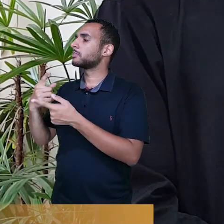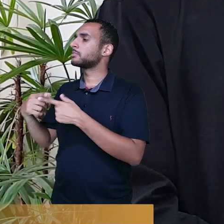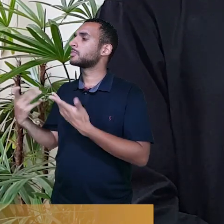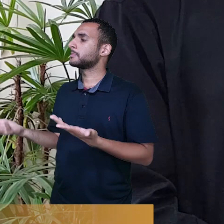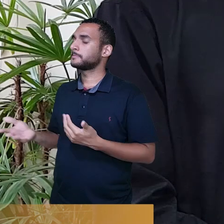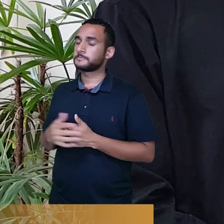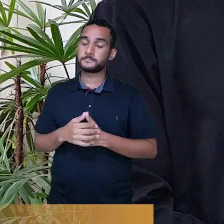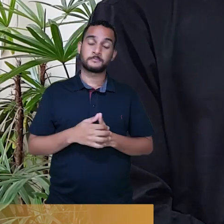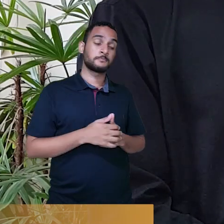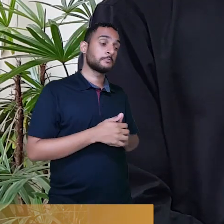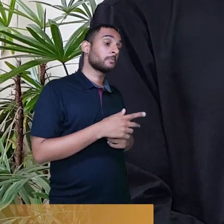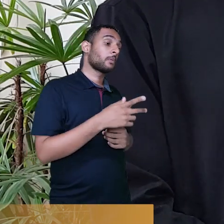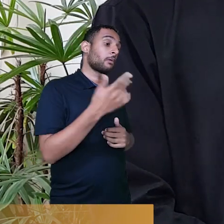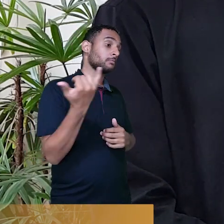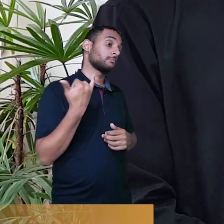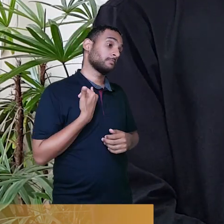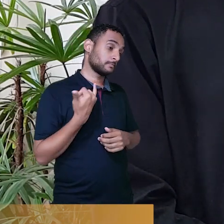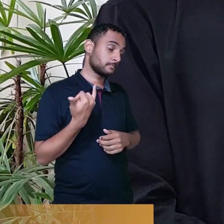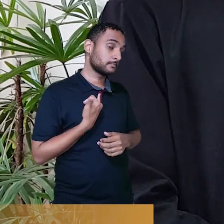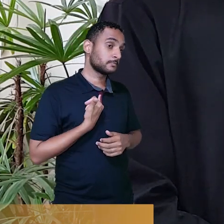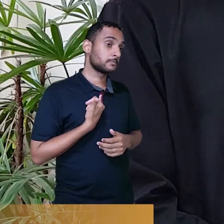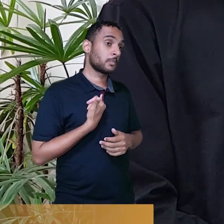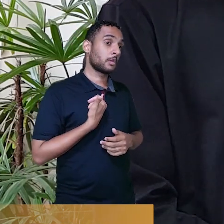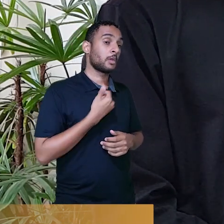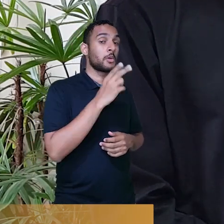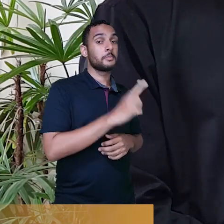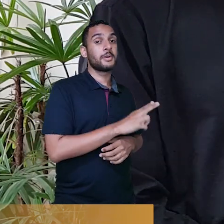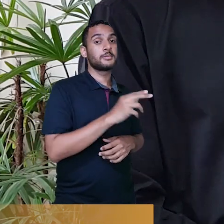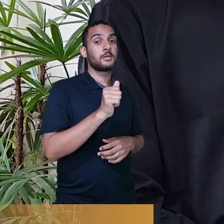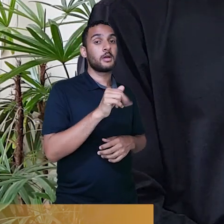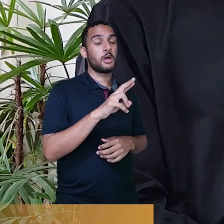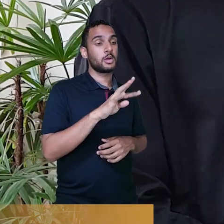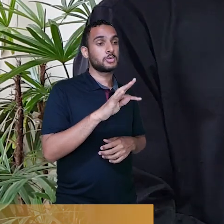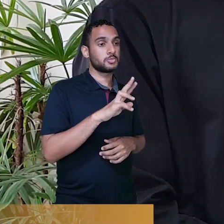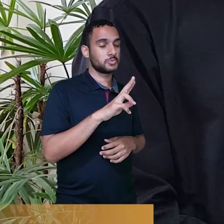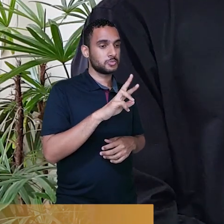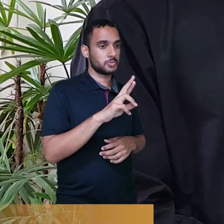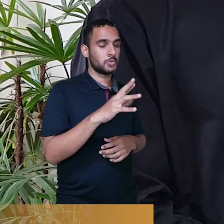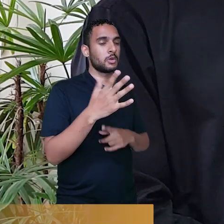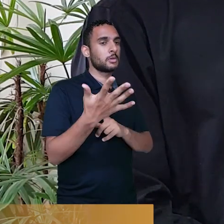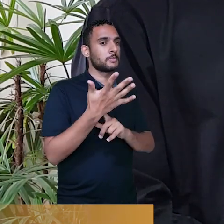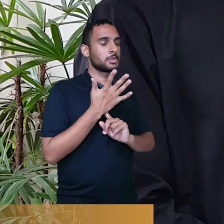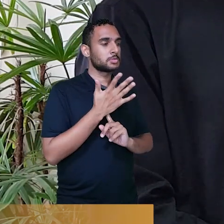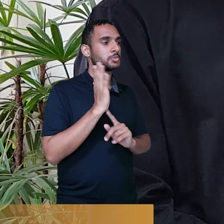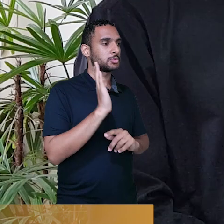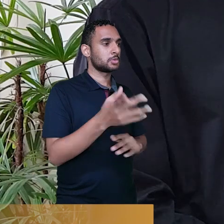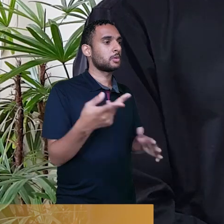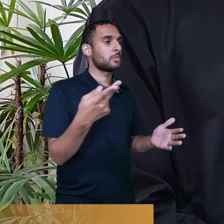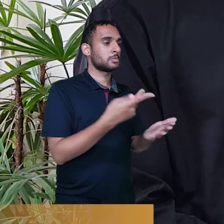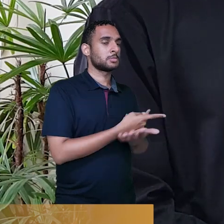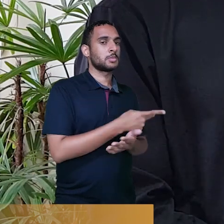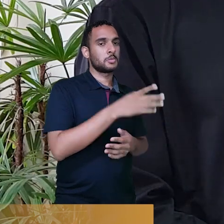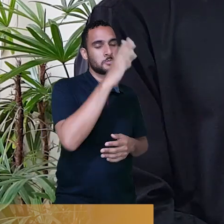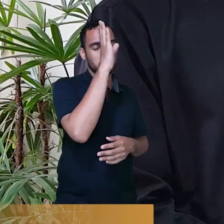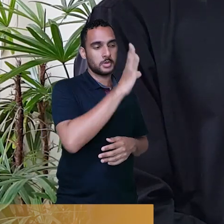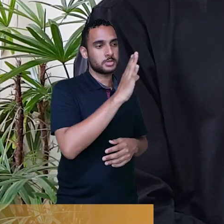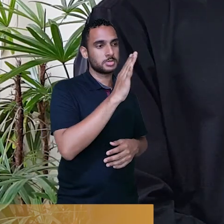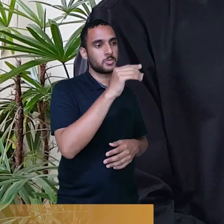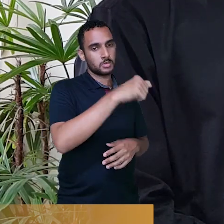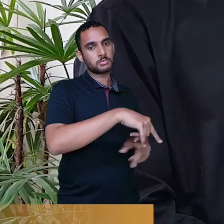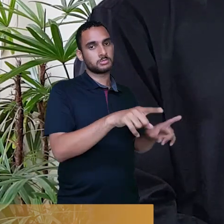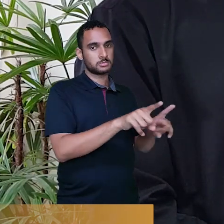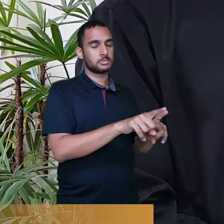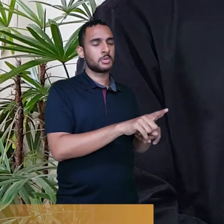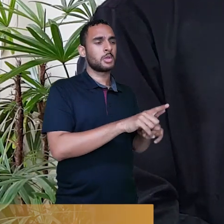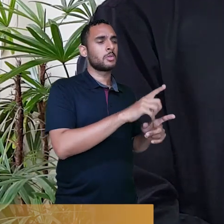chegou ao nosso conhecimento bem primeiro pelo padre artur que nos apresentou já um processo que já existe no brasil